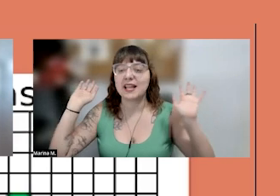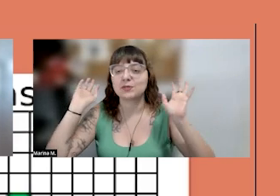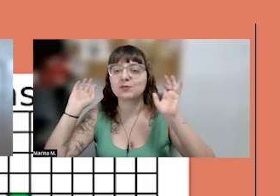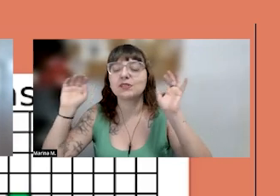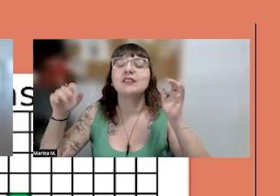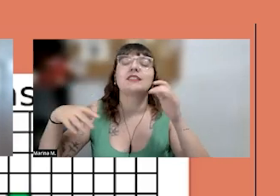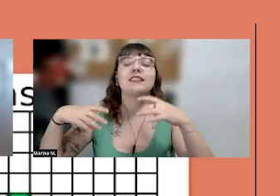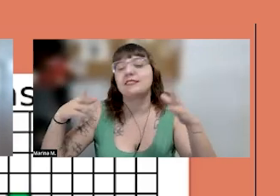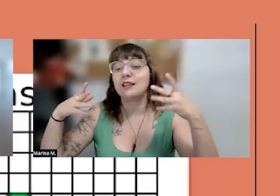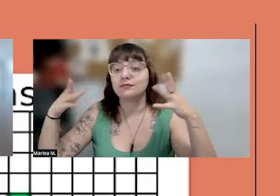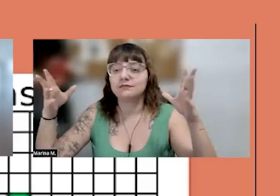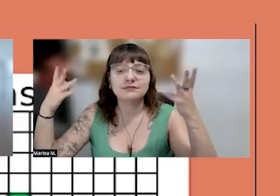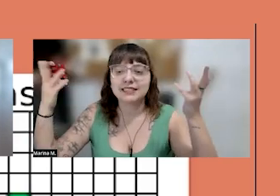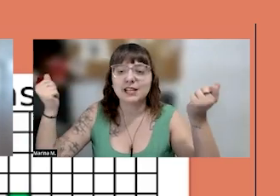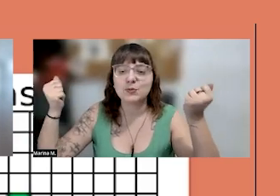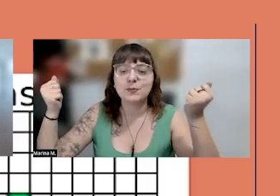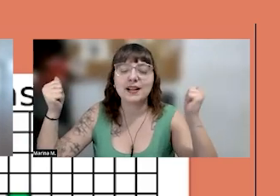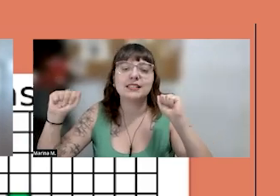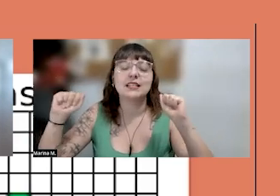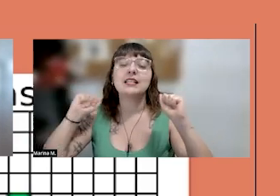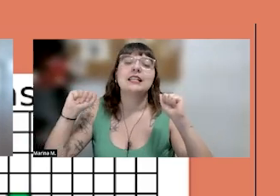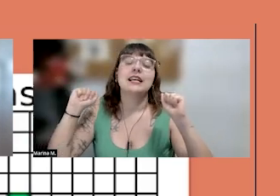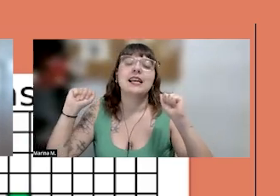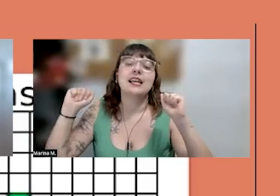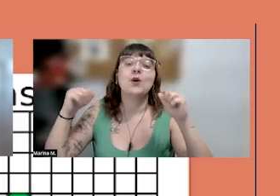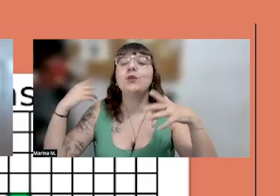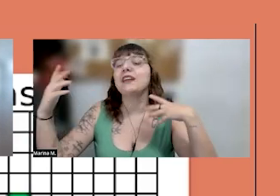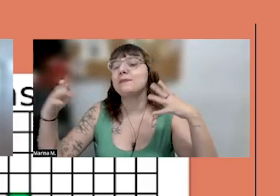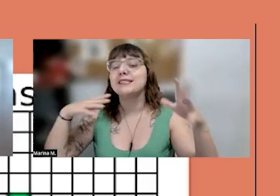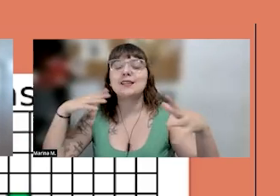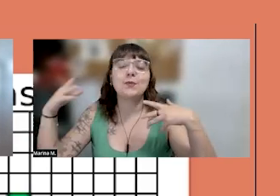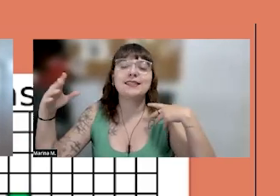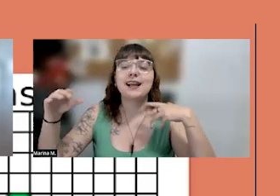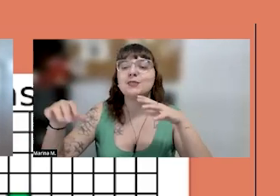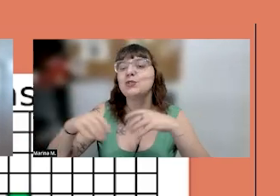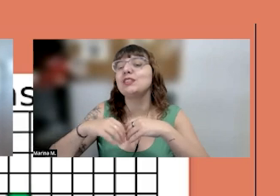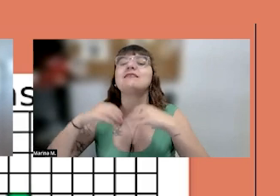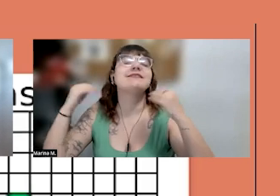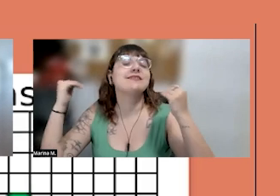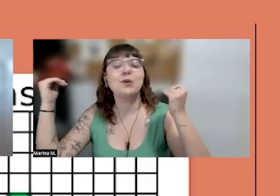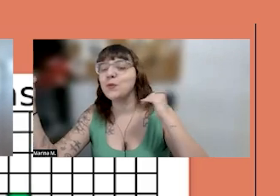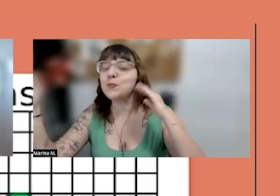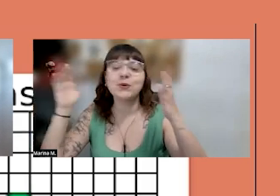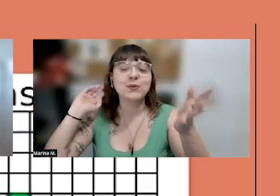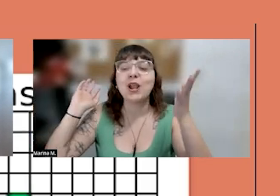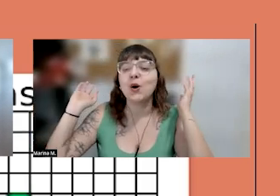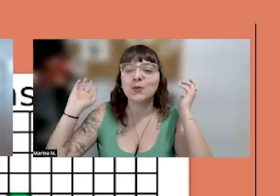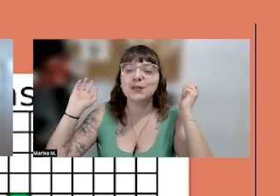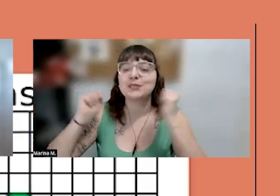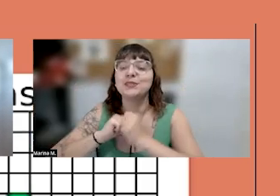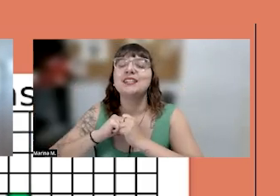500 metros. Né? Isso é um satélite muito bacana. Ou vai representar um quadrado de um por